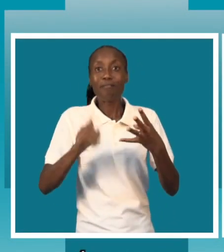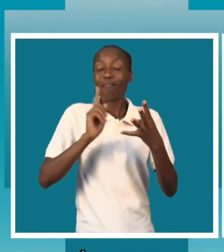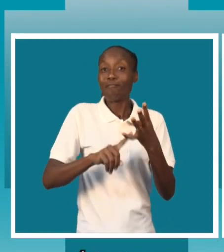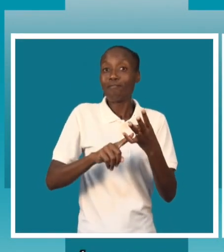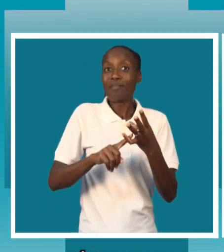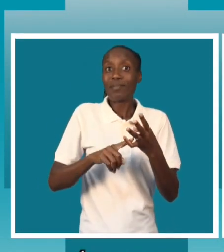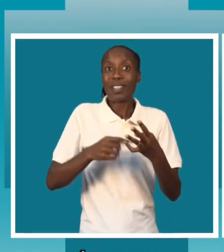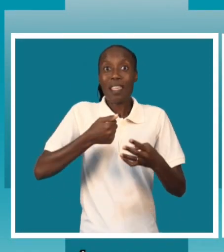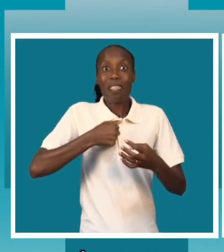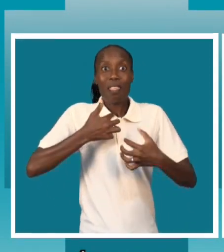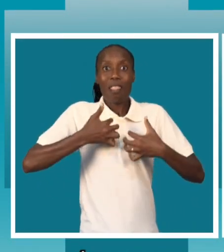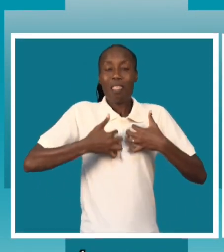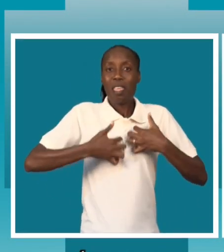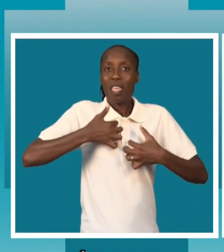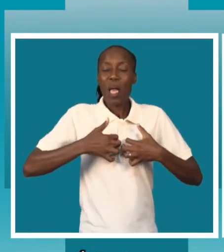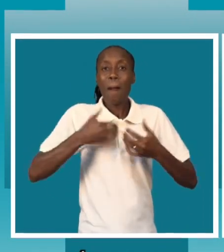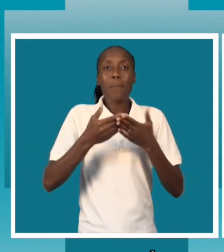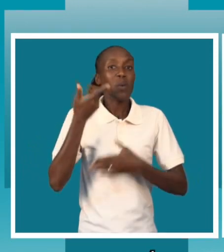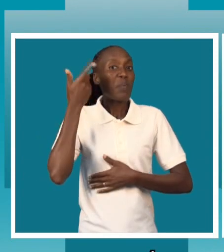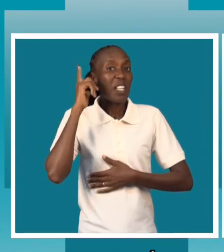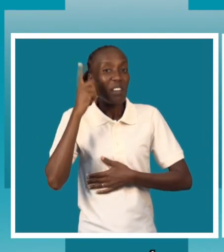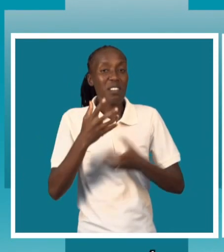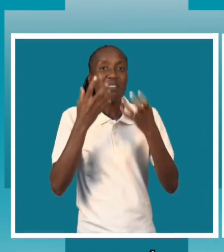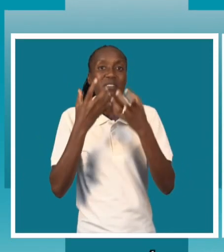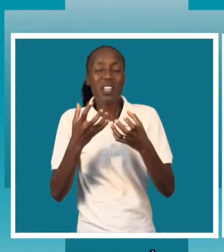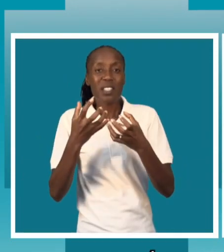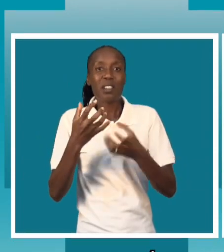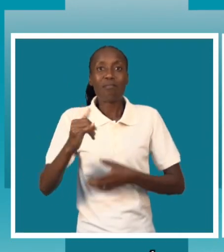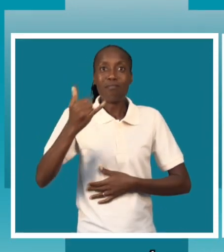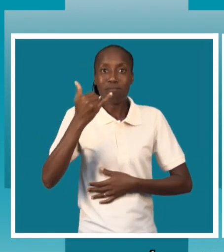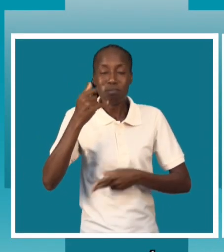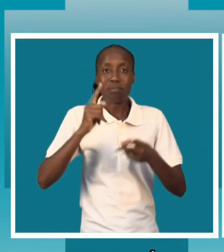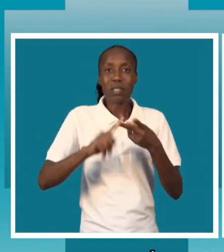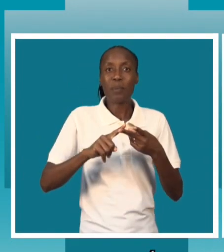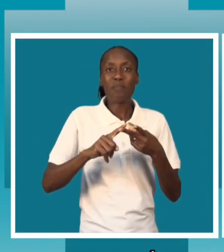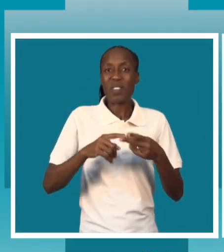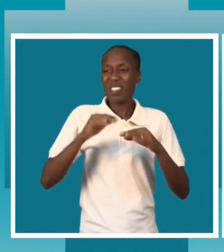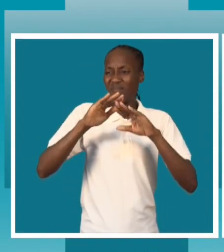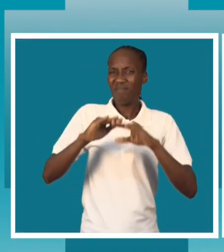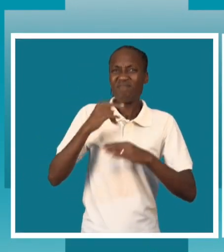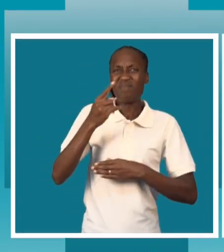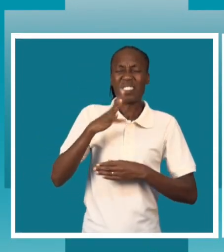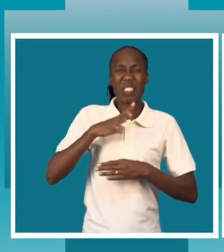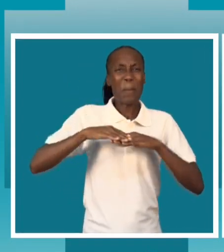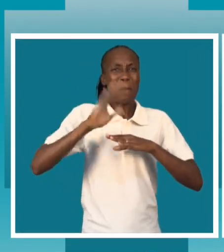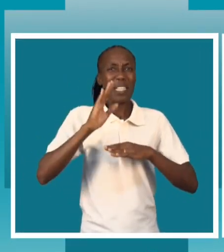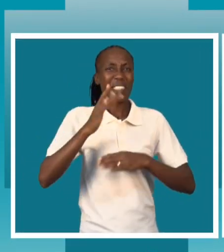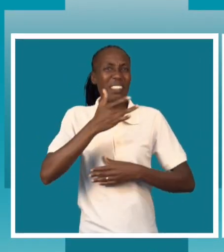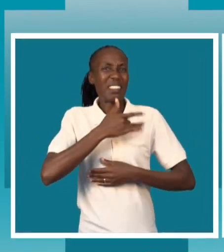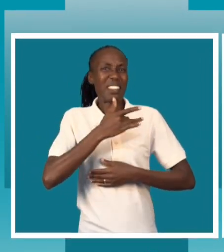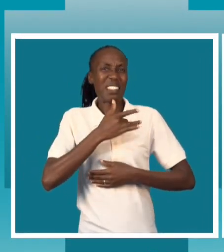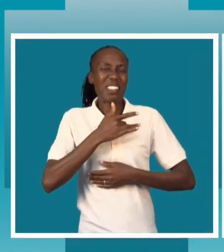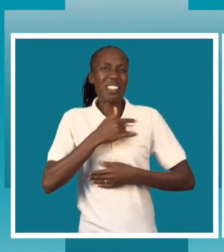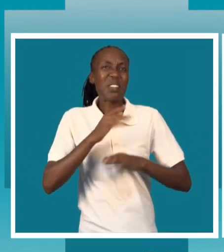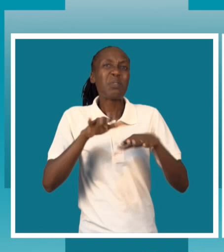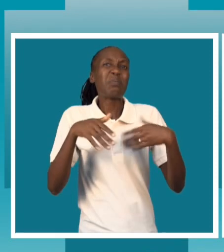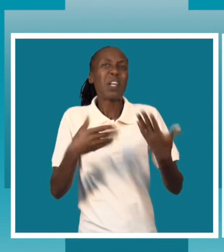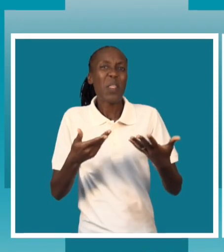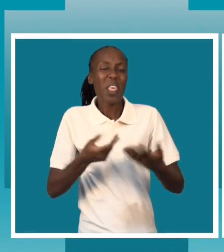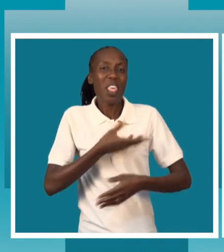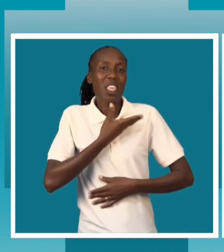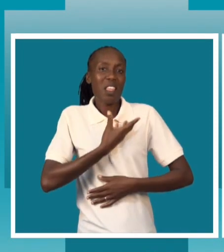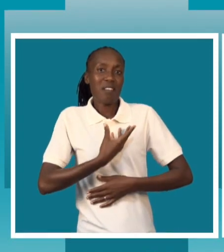É desespero porque perco chamadas de informação. Que complicado. Fico muito preocupado. Pois é, este sentimento de desespero tem um nome e